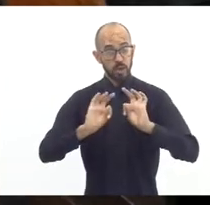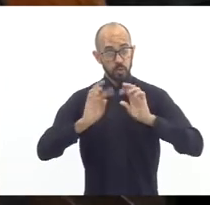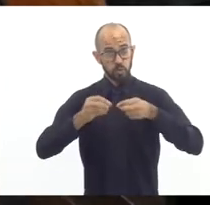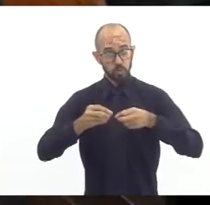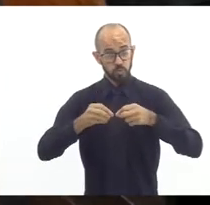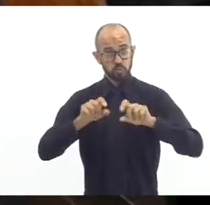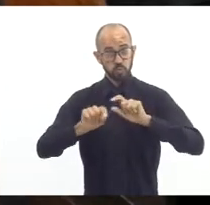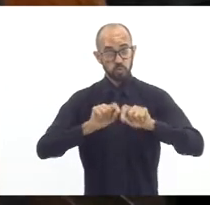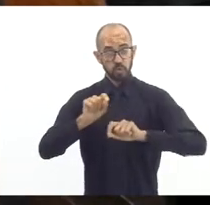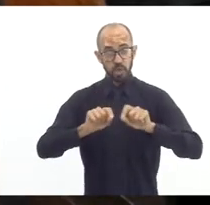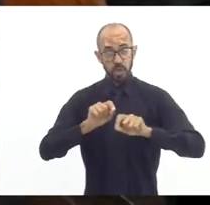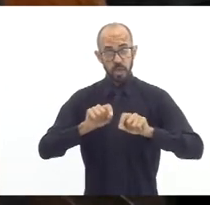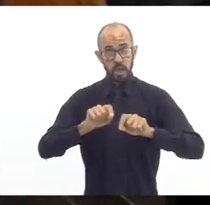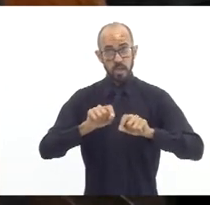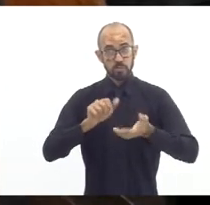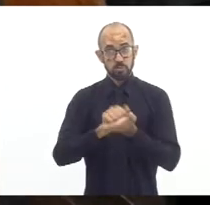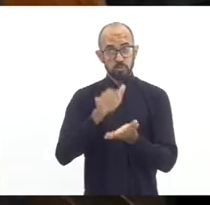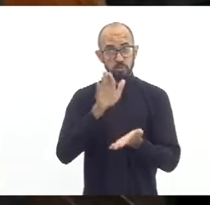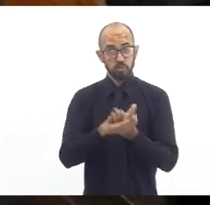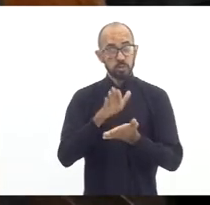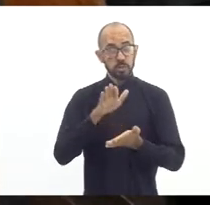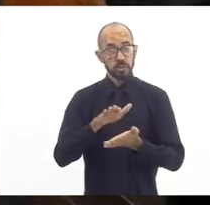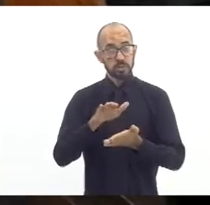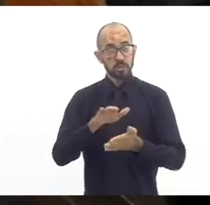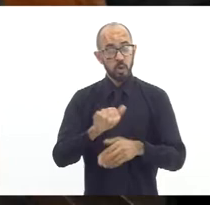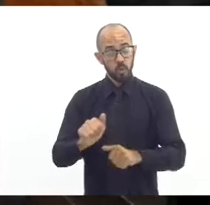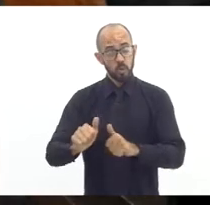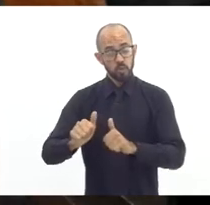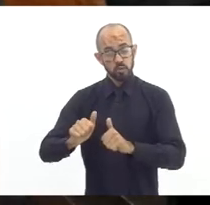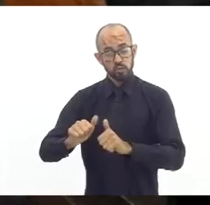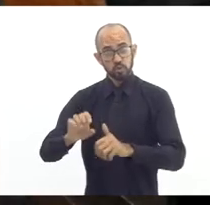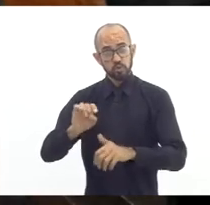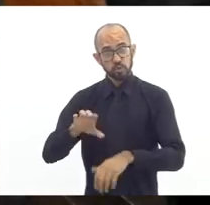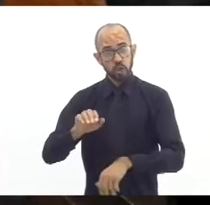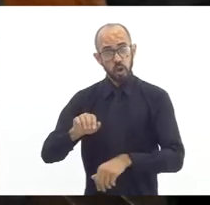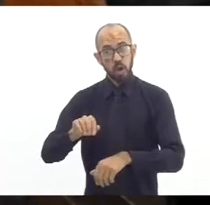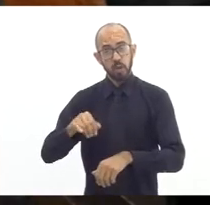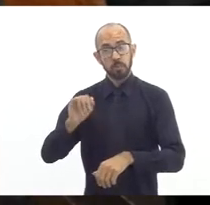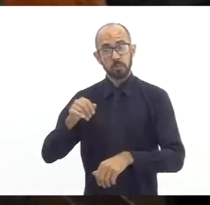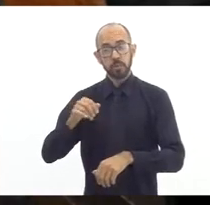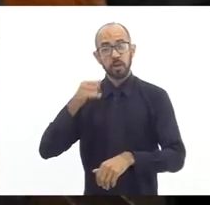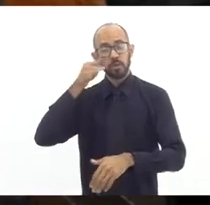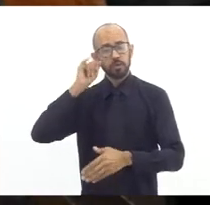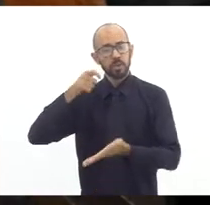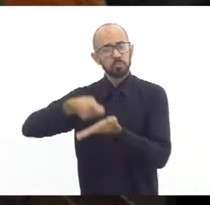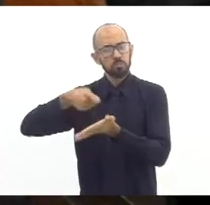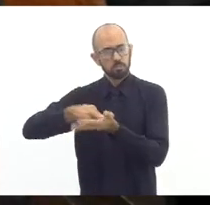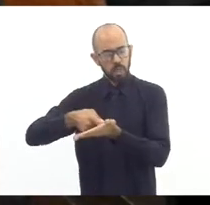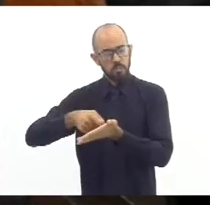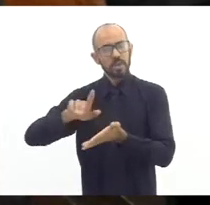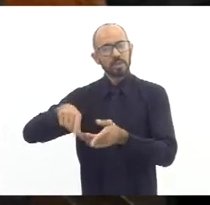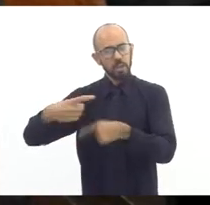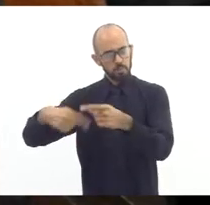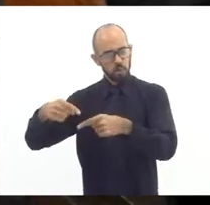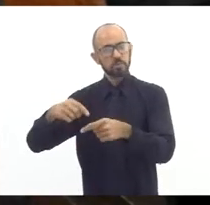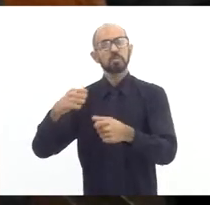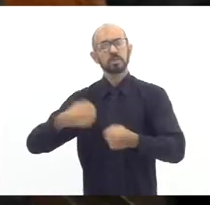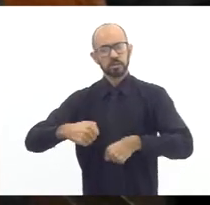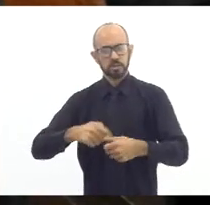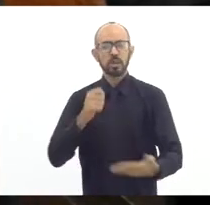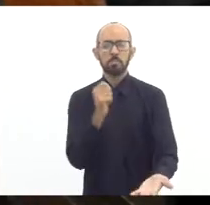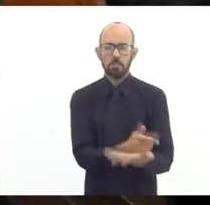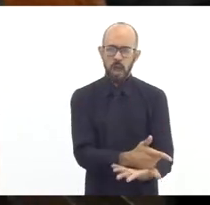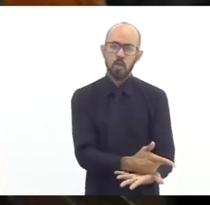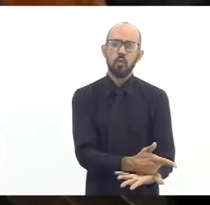apenas suspensas. Elas serão pagas após o fim do estado pandêmico e serão todas